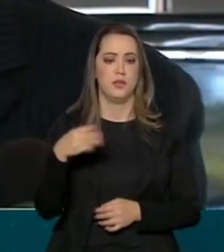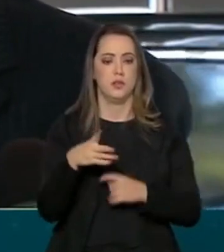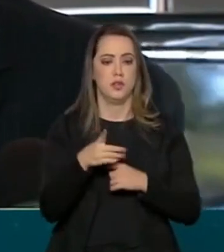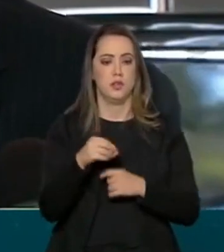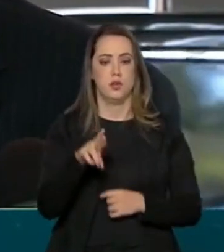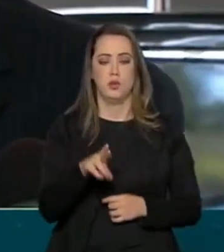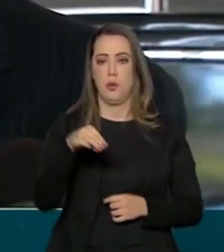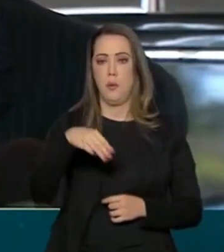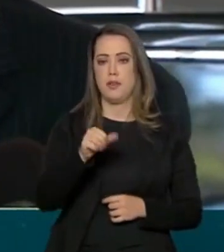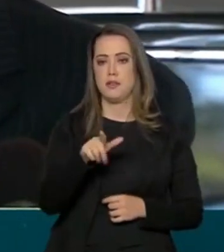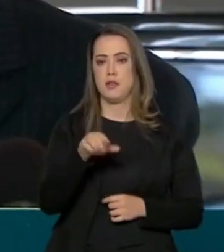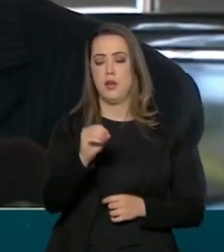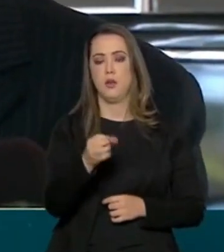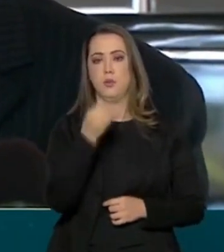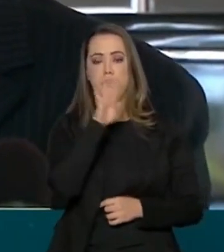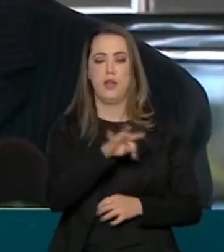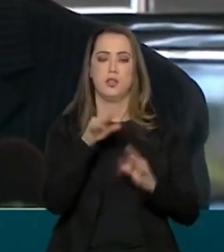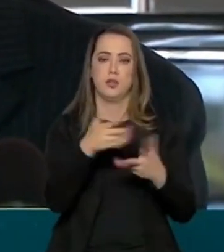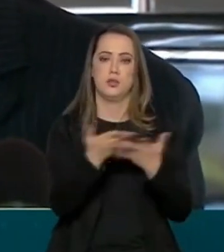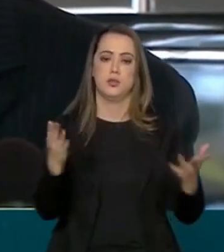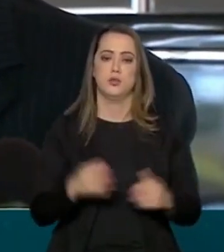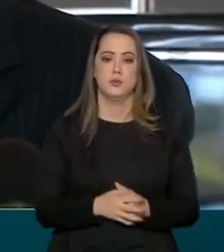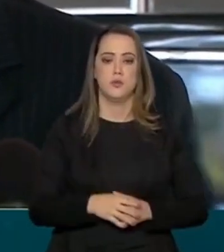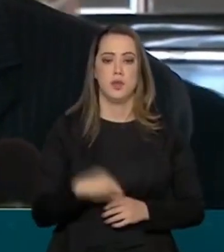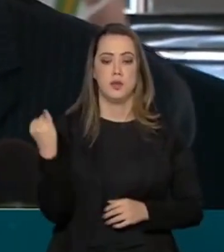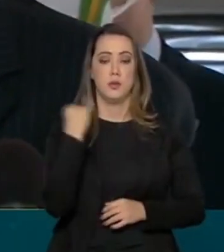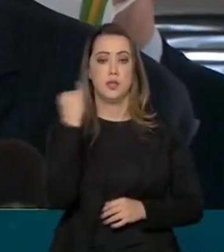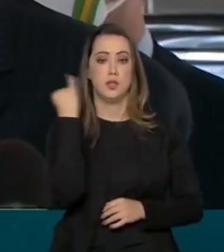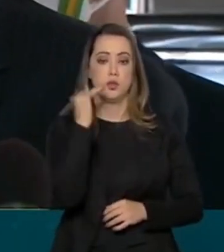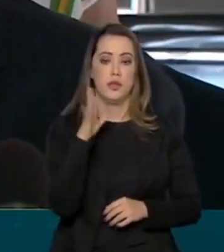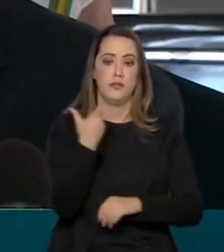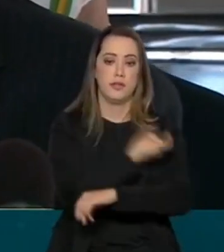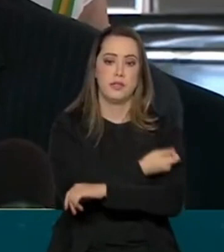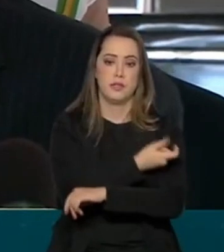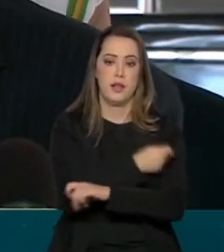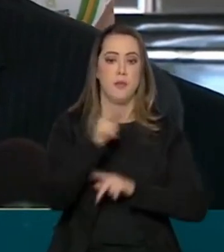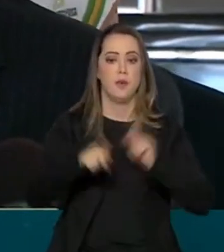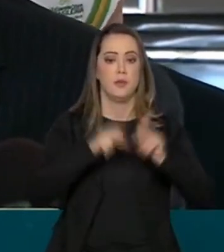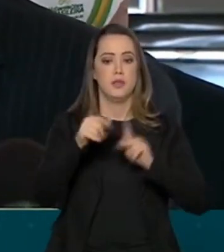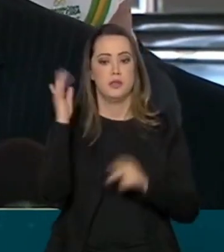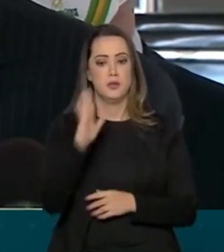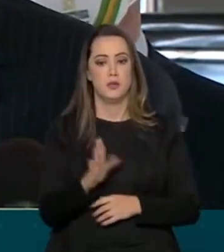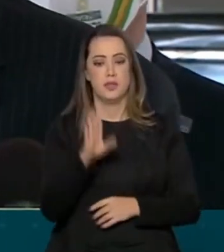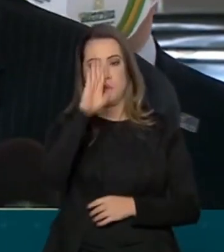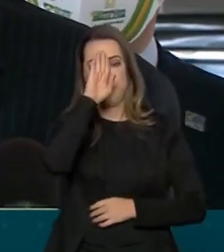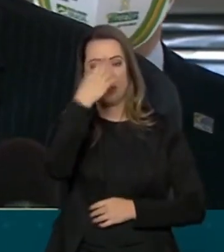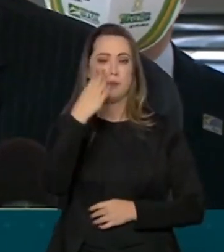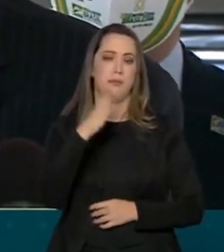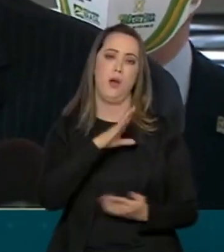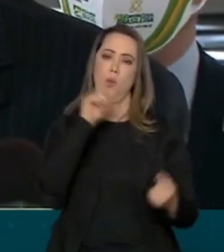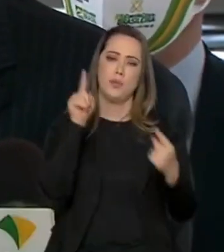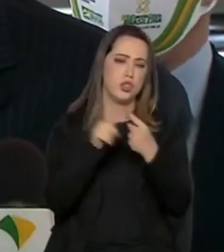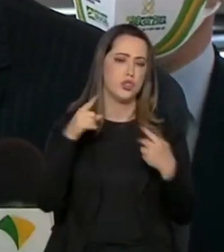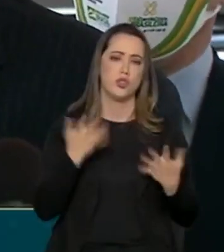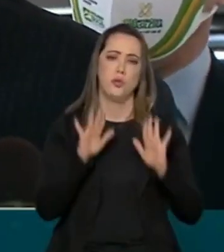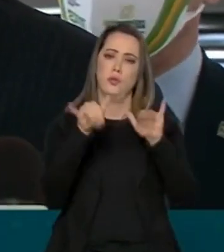Queiroga. Boa tarde, pessoal. Tudo bem? O importante é vacinar a população brasileira, né? Esse é o principal ativo